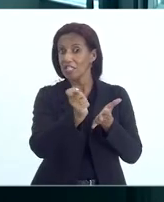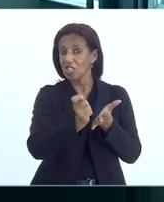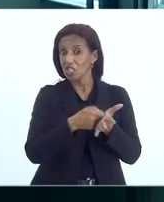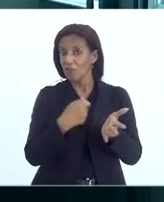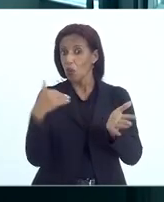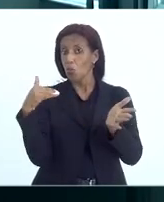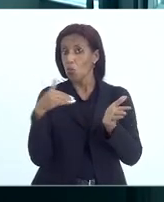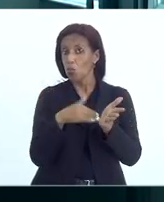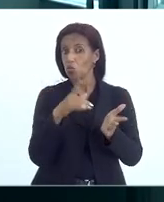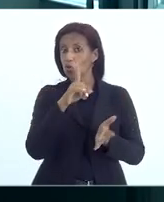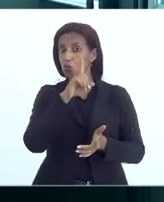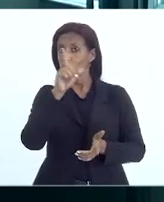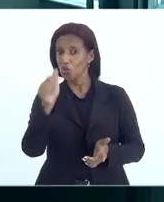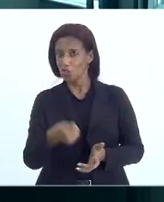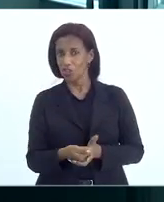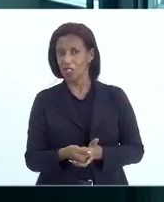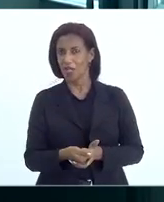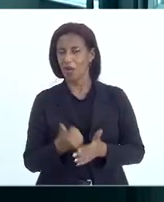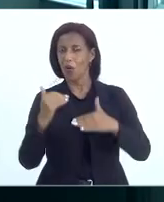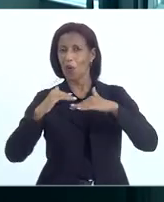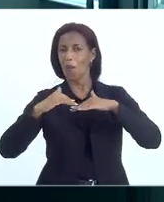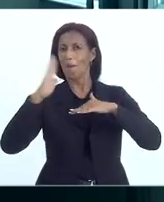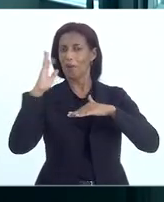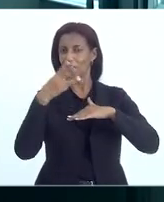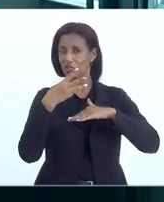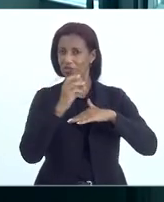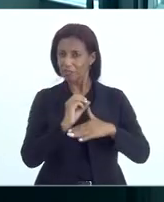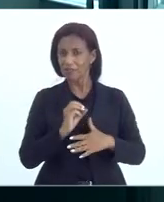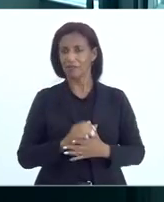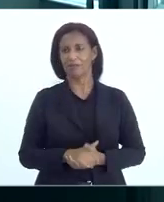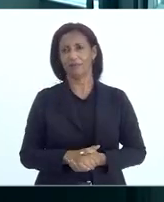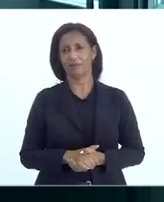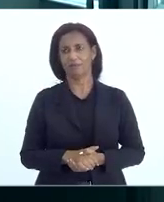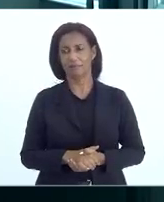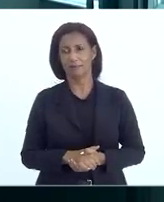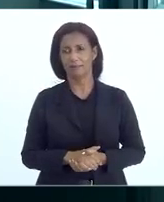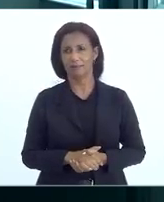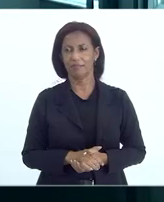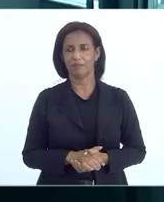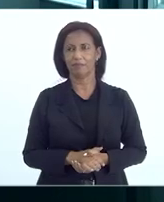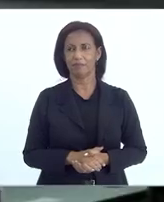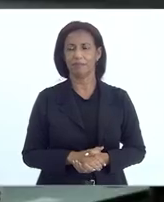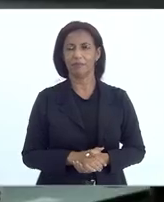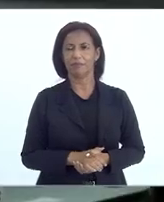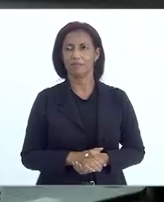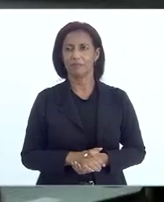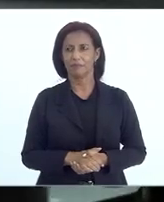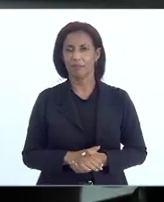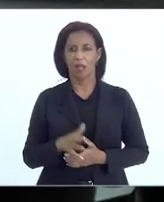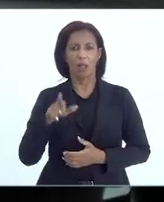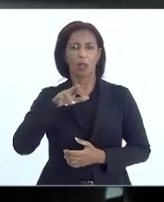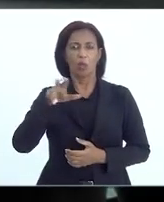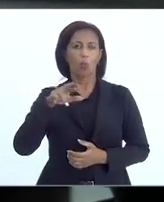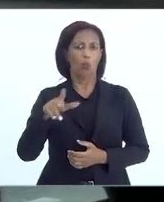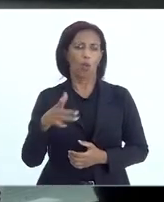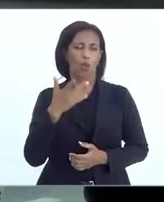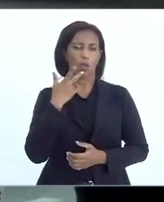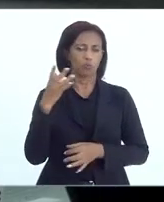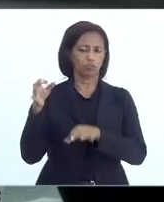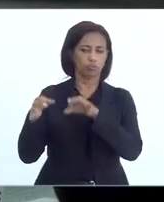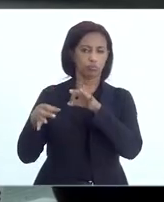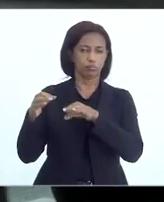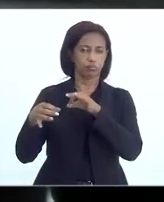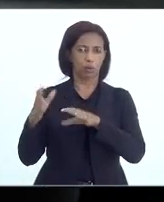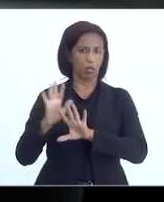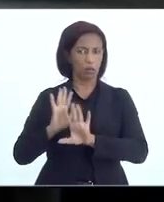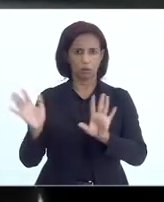inscreveu no último dia de inscrição ou mais de 30 anos tá é só para deixar esse pacificado não é qualquer tipo de julgamento